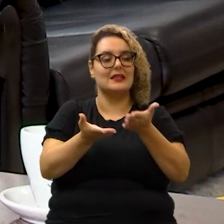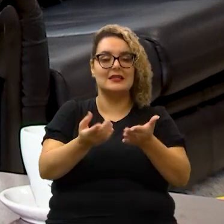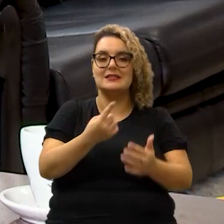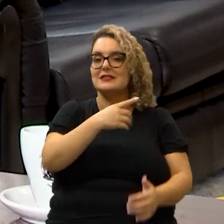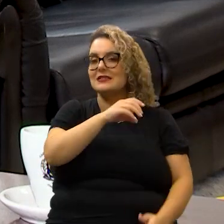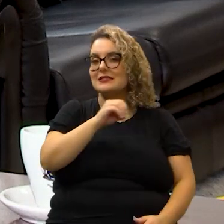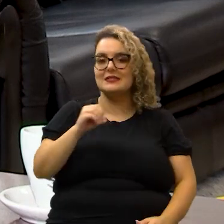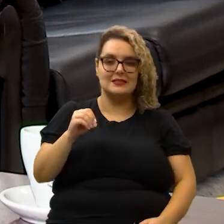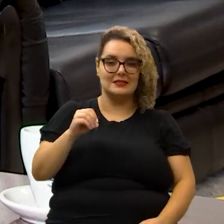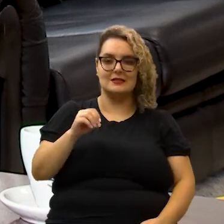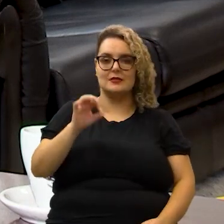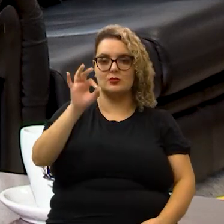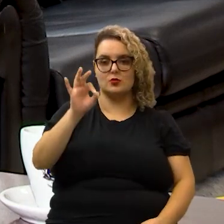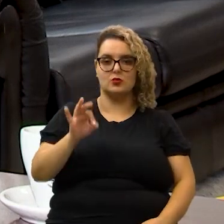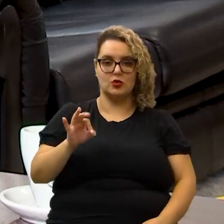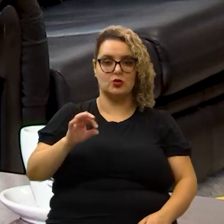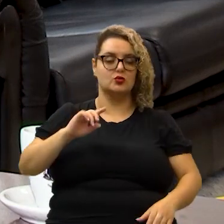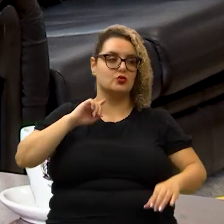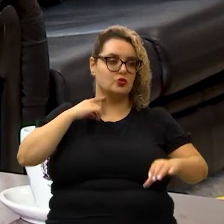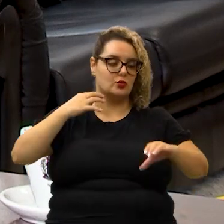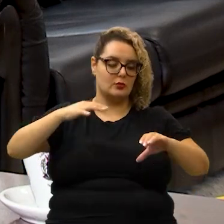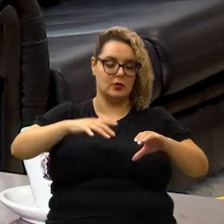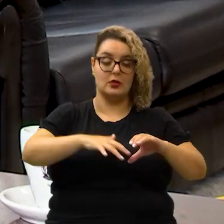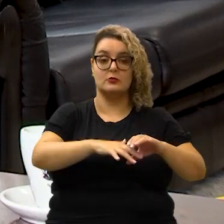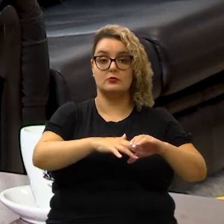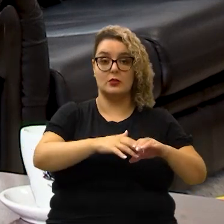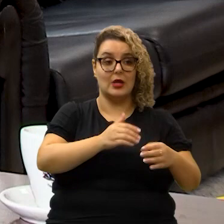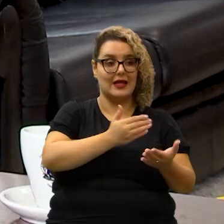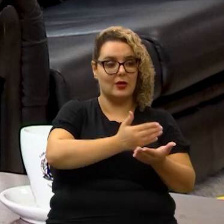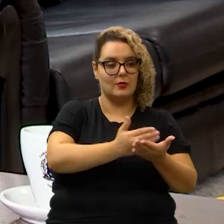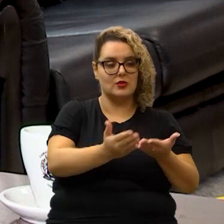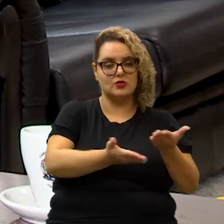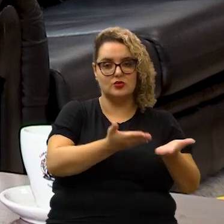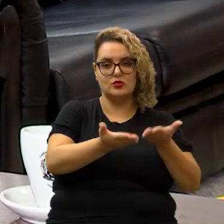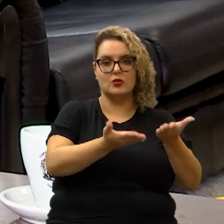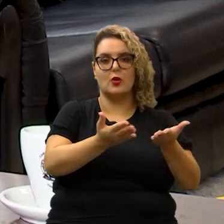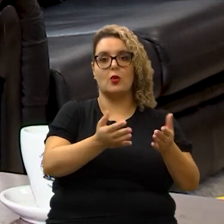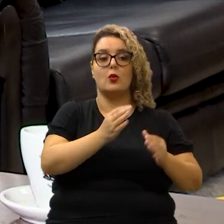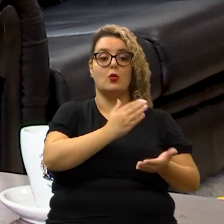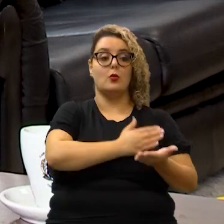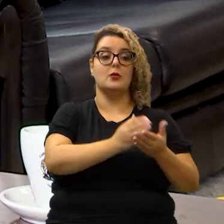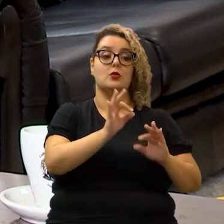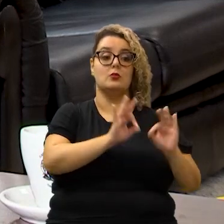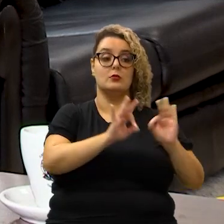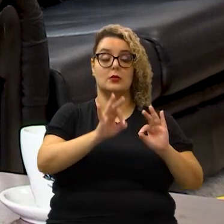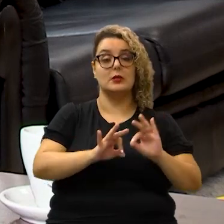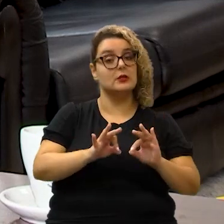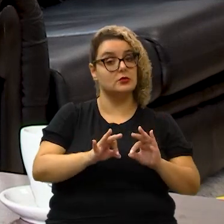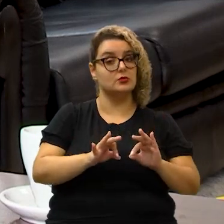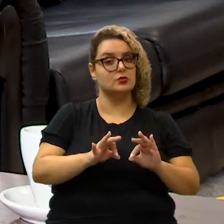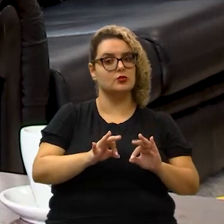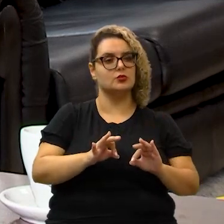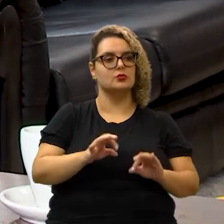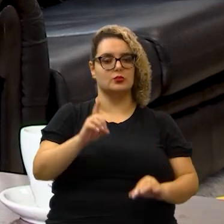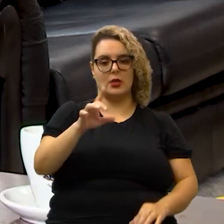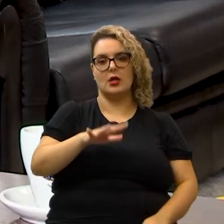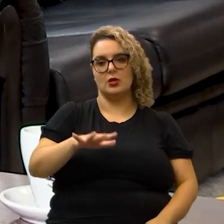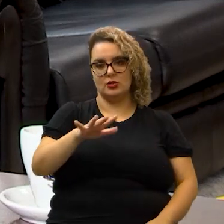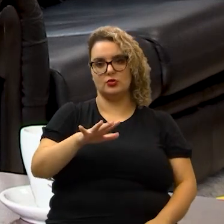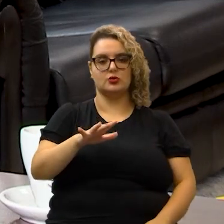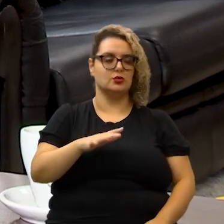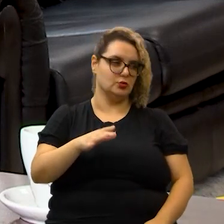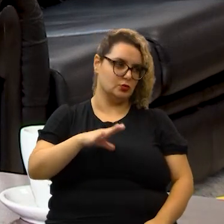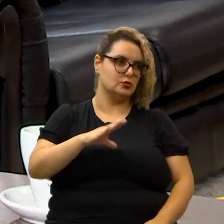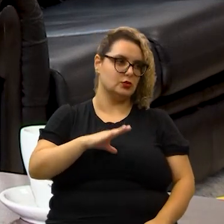iniciou a construção de um plano municipal de saneamento que chega hoje, que permite Campinas hoje